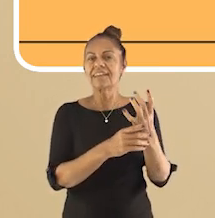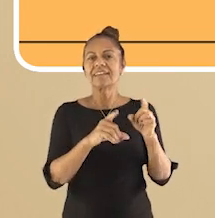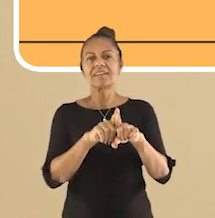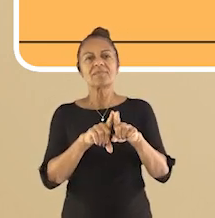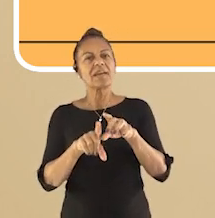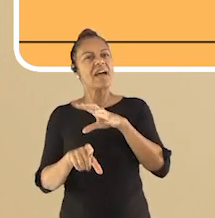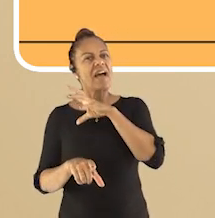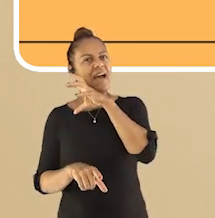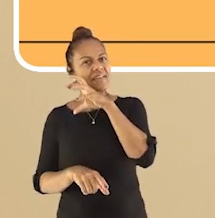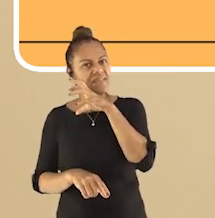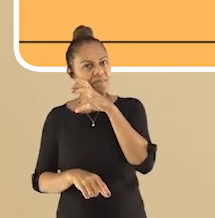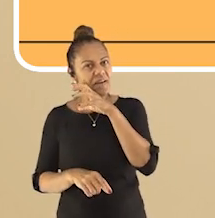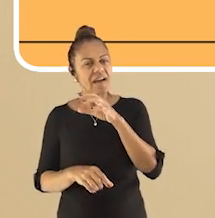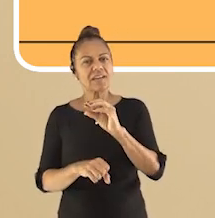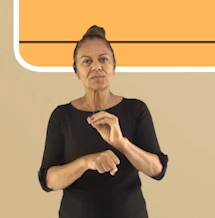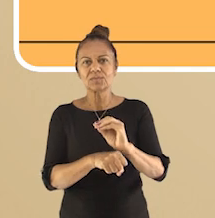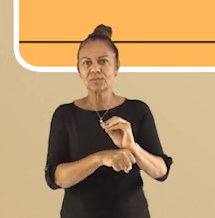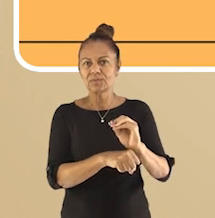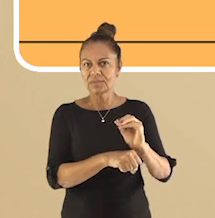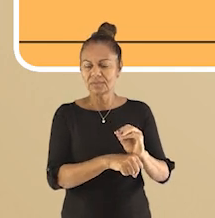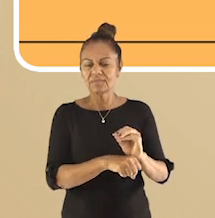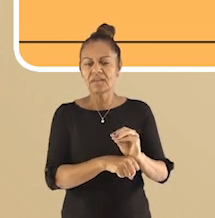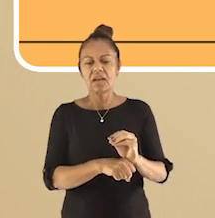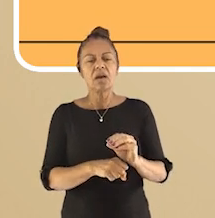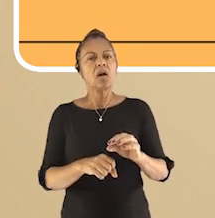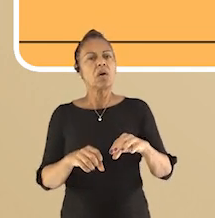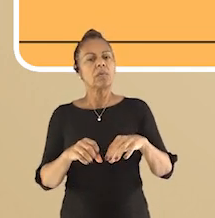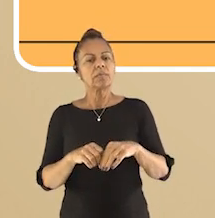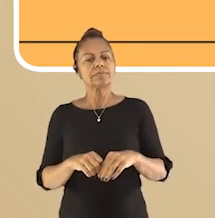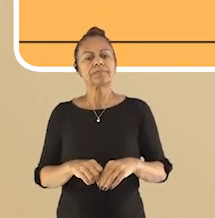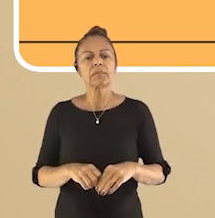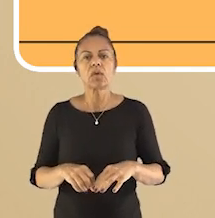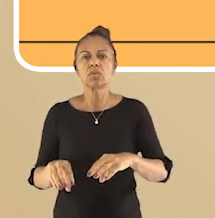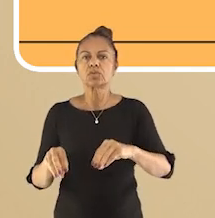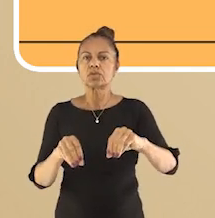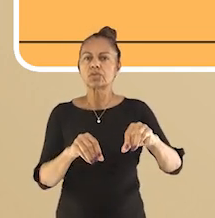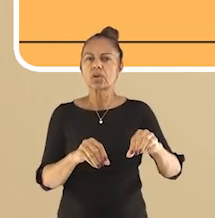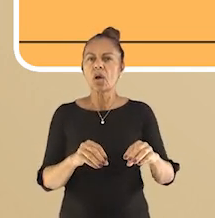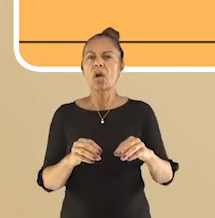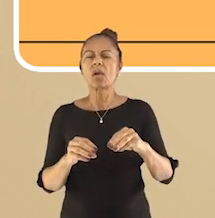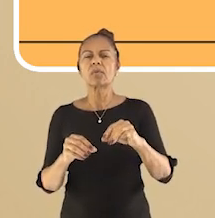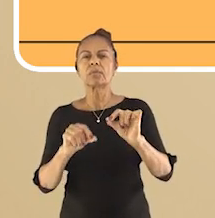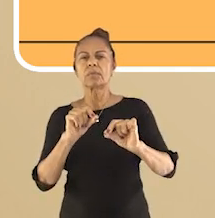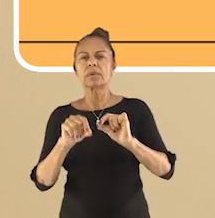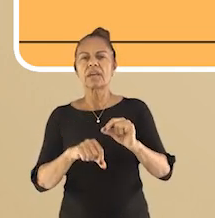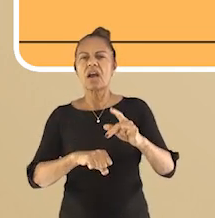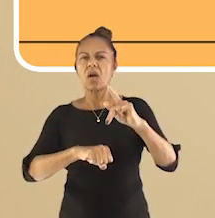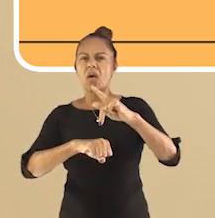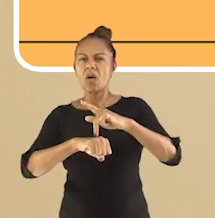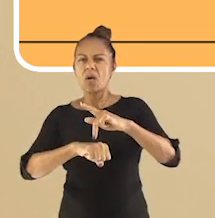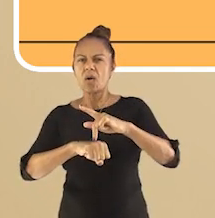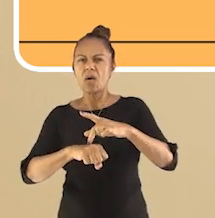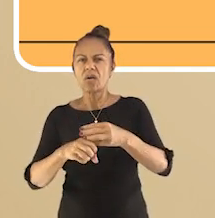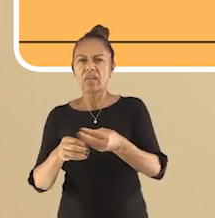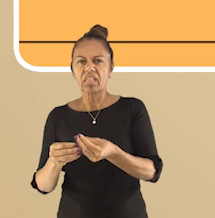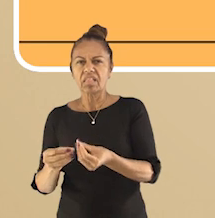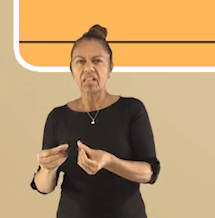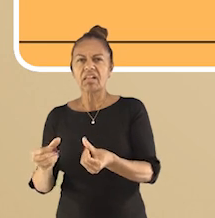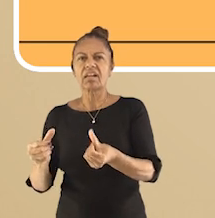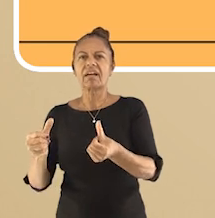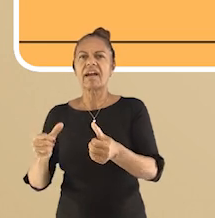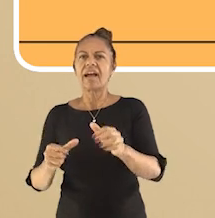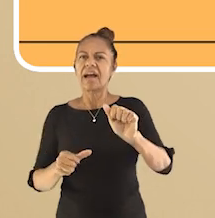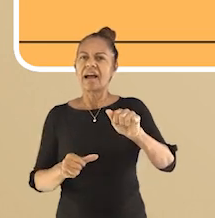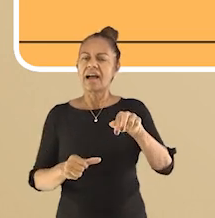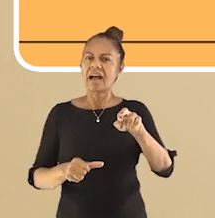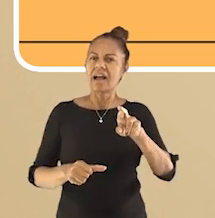de modo geral, o solo é formado por pedaços de rochas, água, ar, restos de animais e